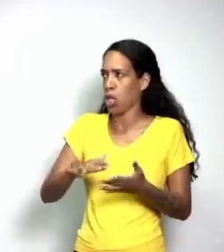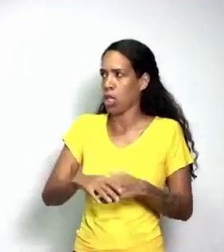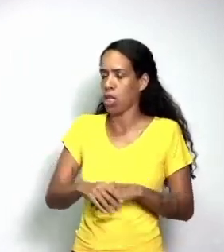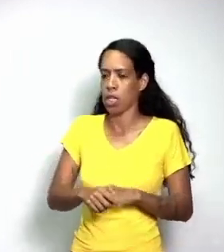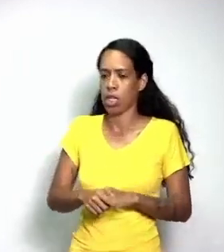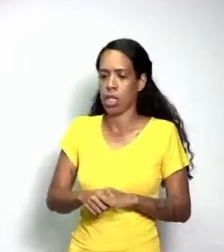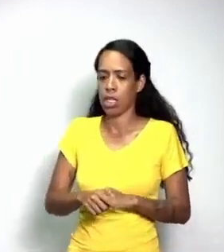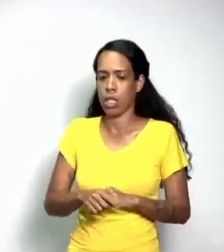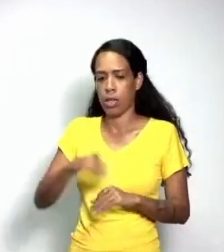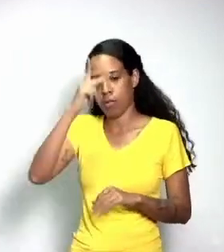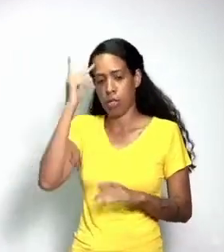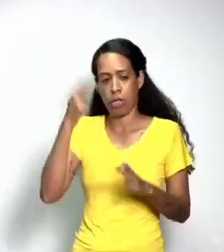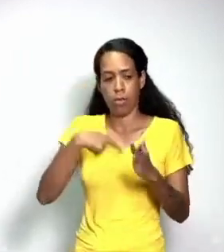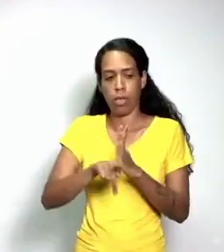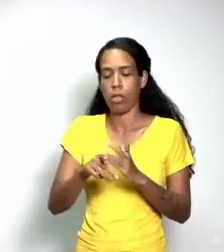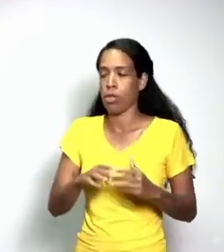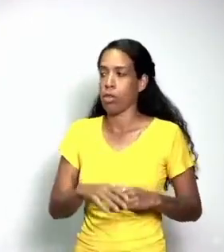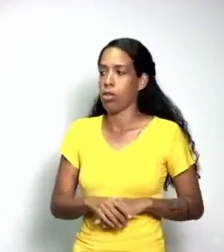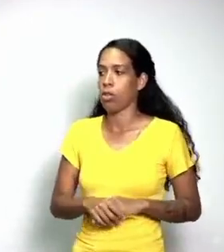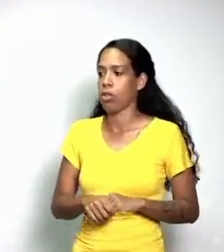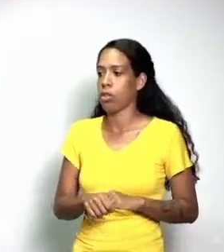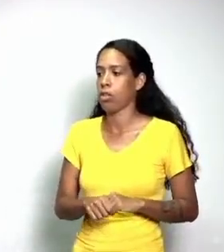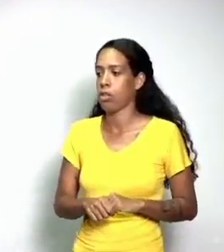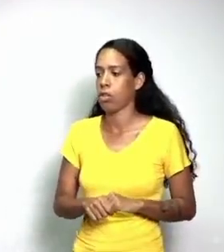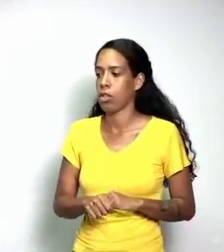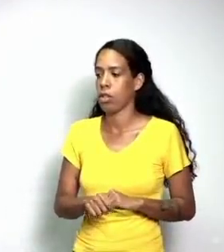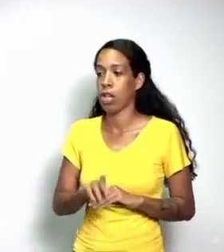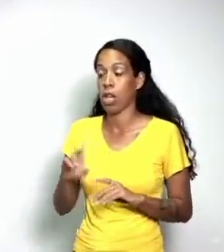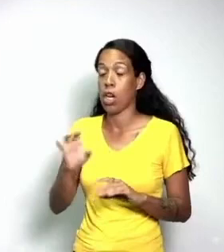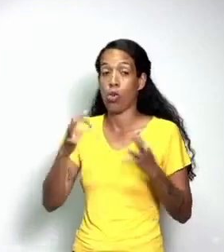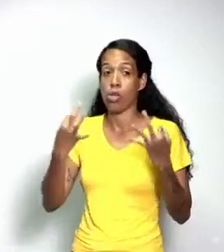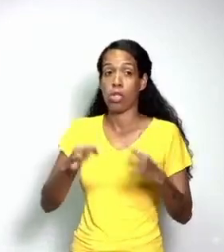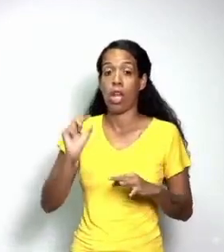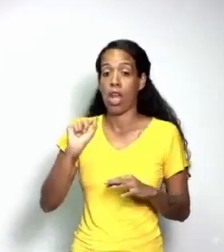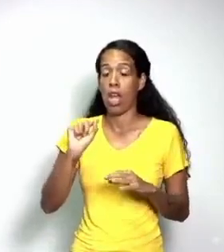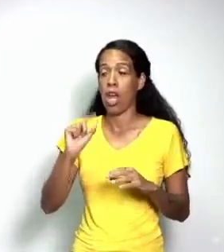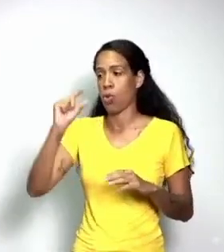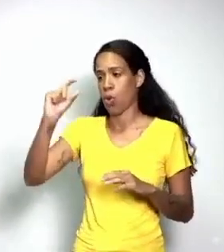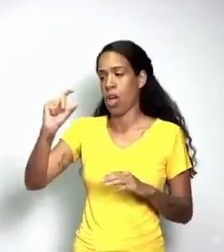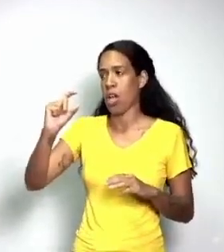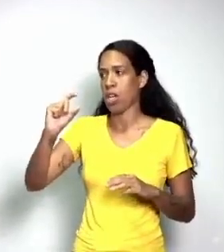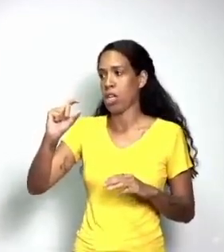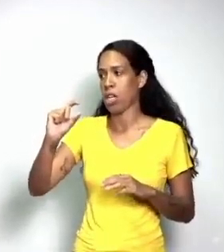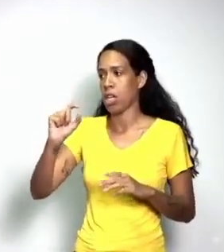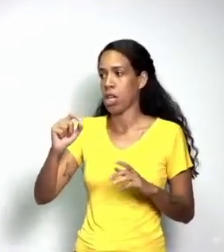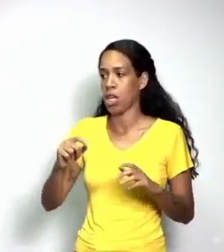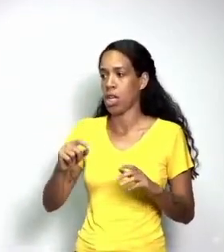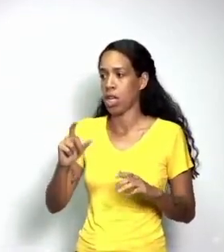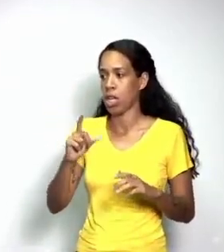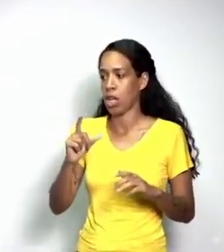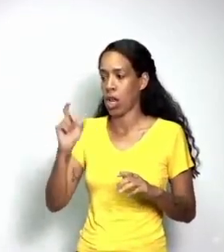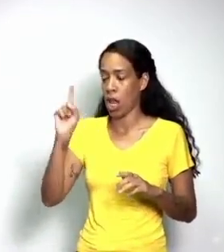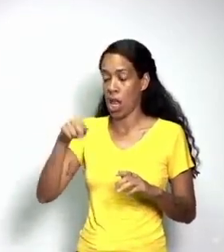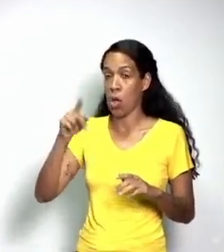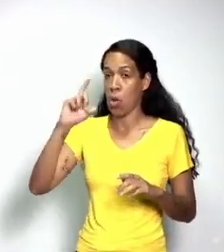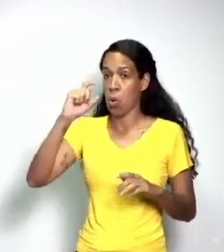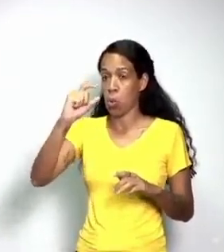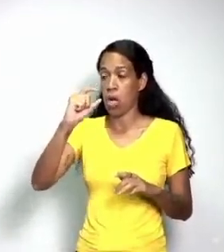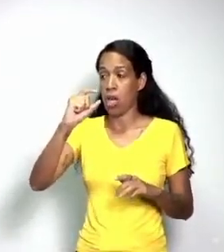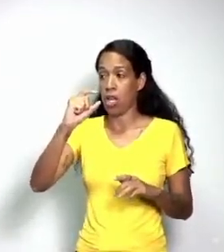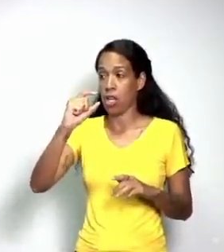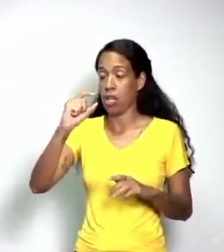não. O André que perguntou. Não, o ideal é realmente ir no cartão e onde o cartão é